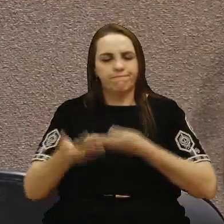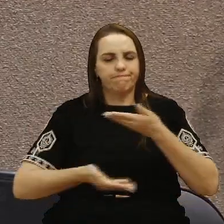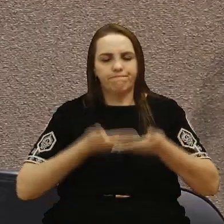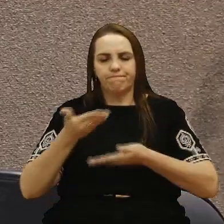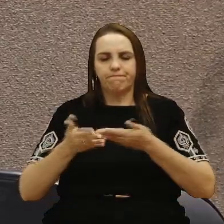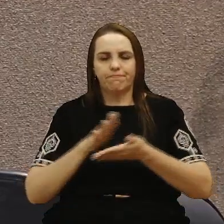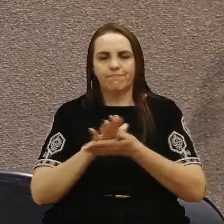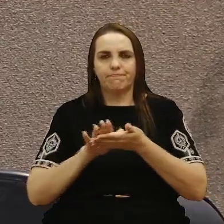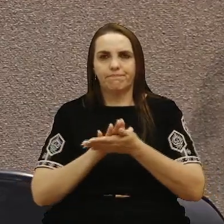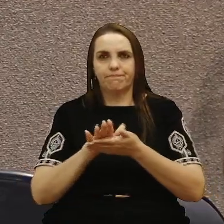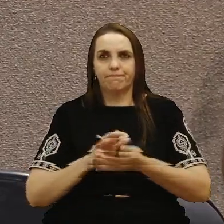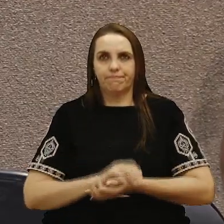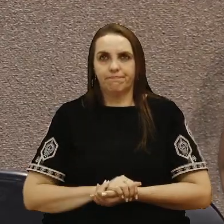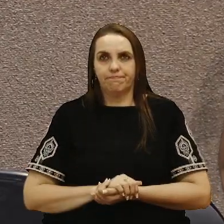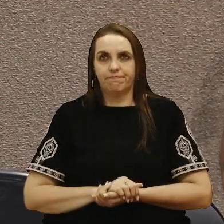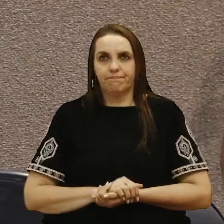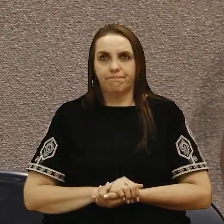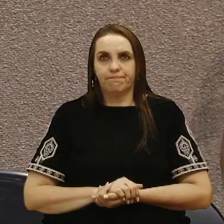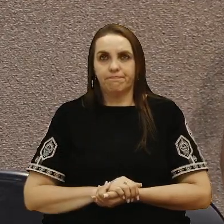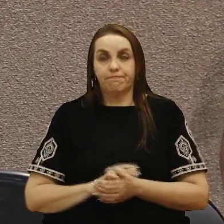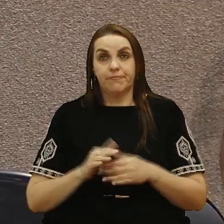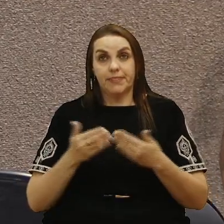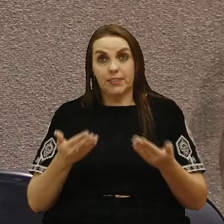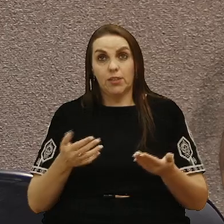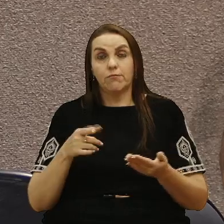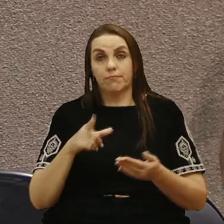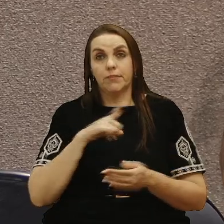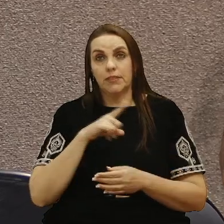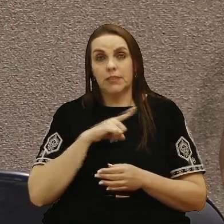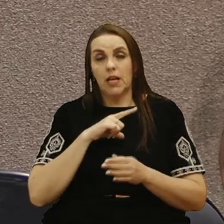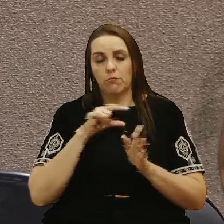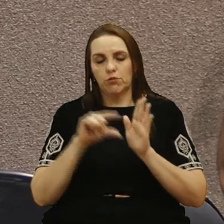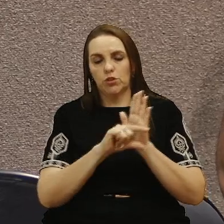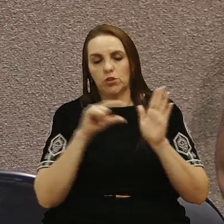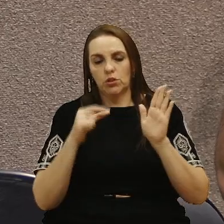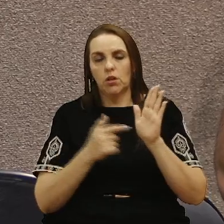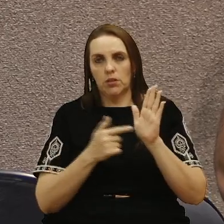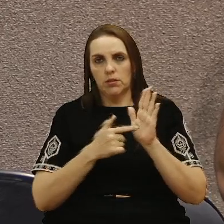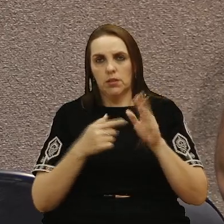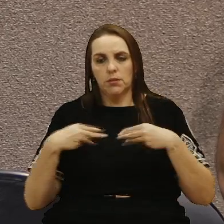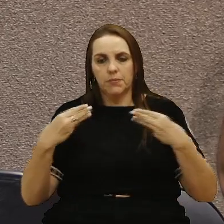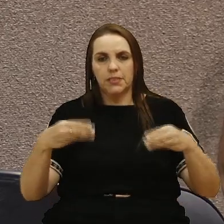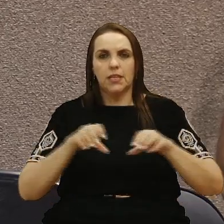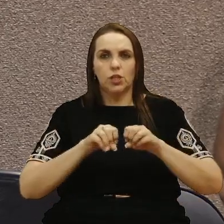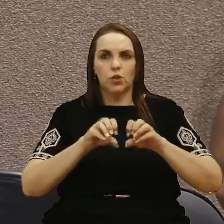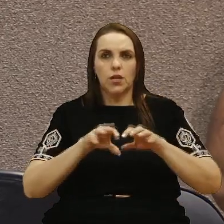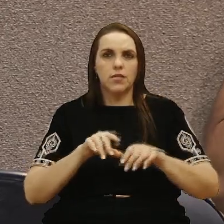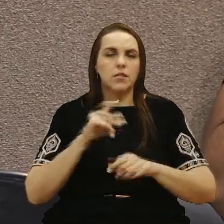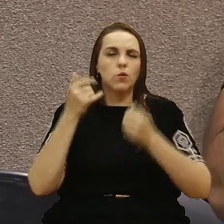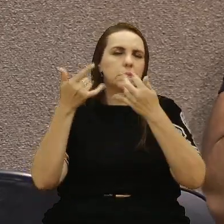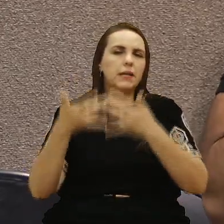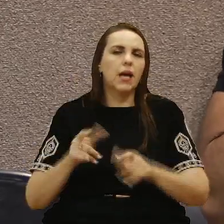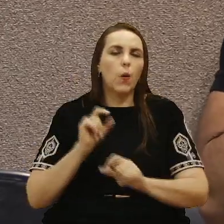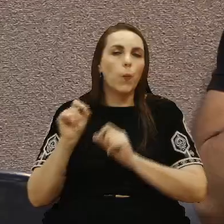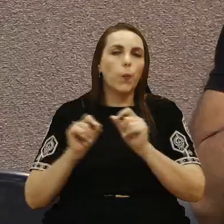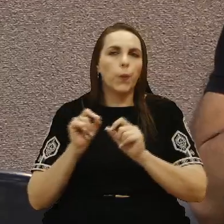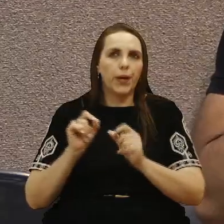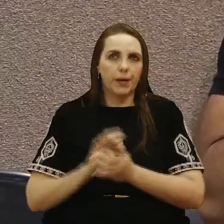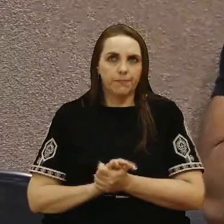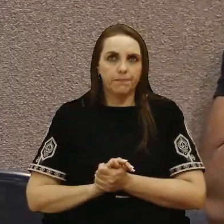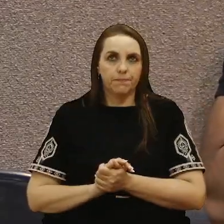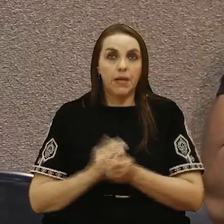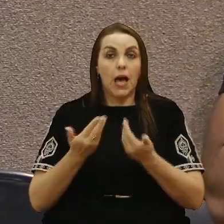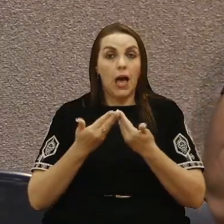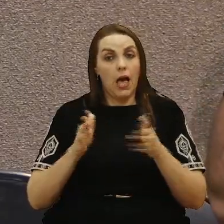desassistido. E aqui nós temos uma nota do próprio MEC dizendo o seguinte: que foi aberta